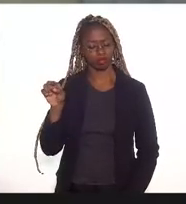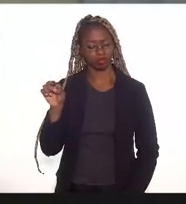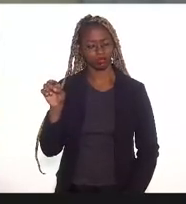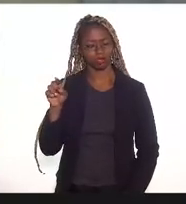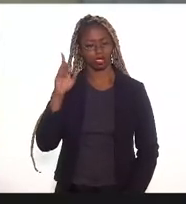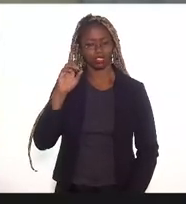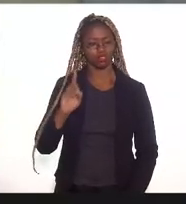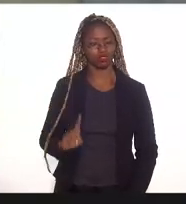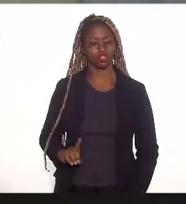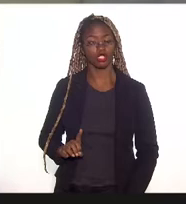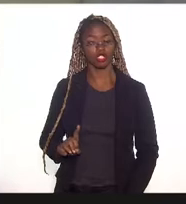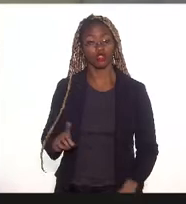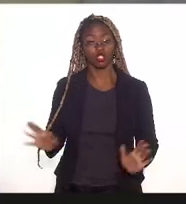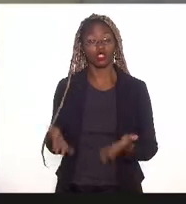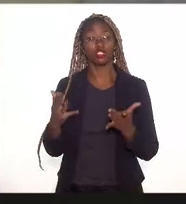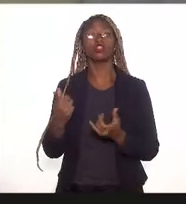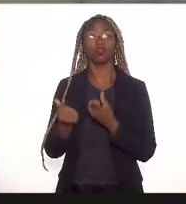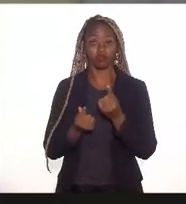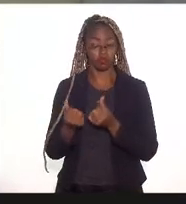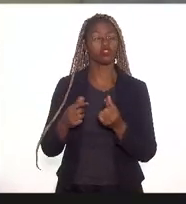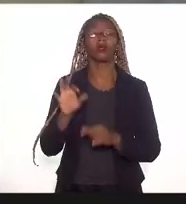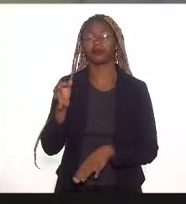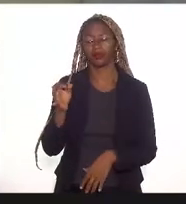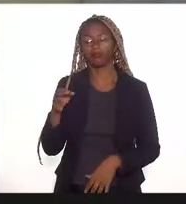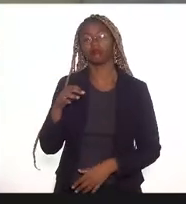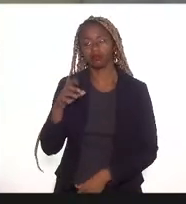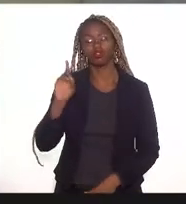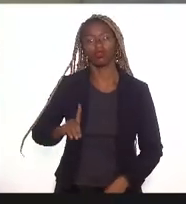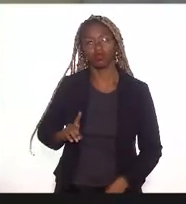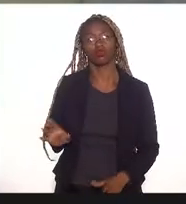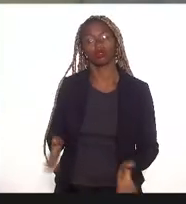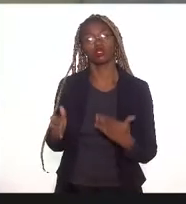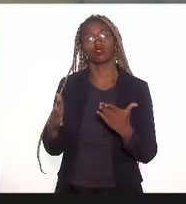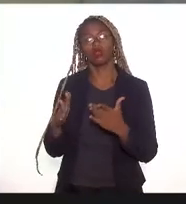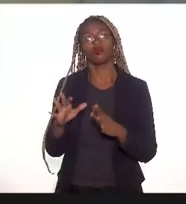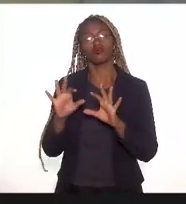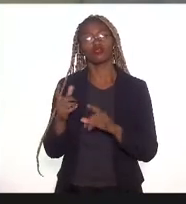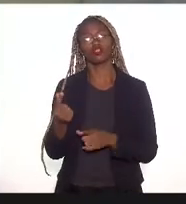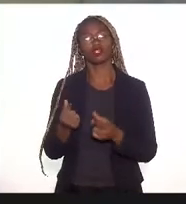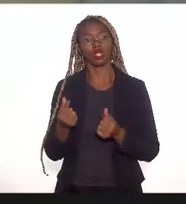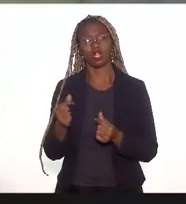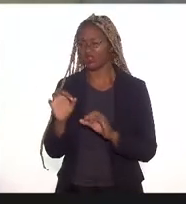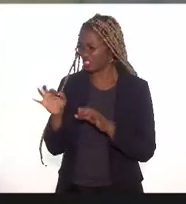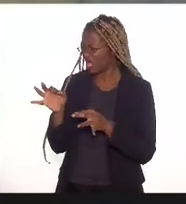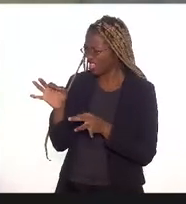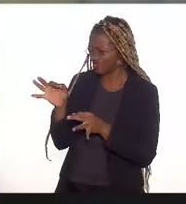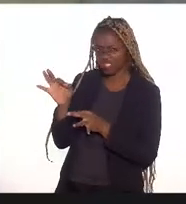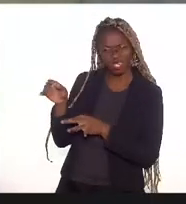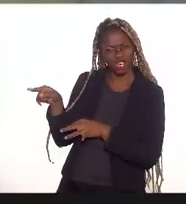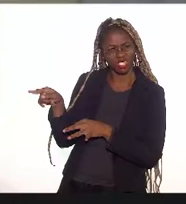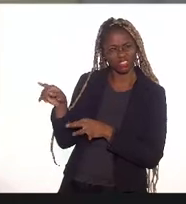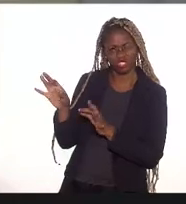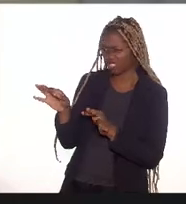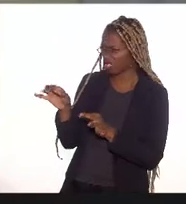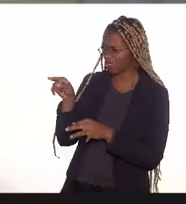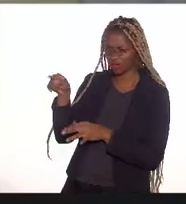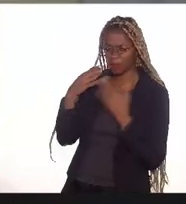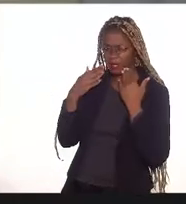o Rafael Lírio, o diretor de incentivos fiscais da CODIM. É isso mesmo, senhor primeiro, doutor